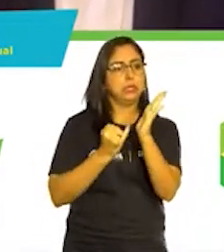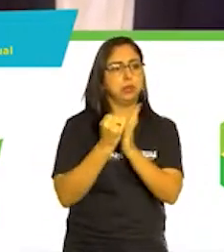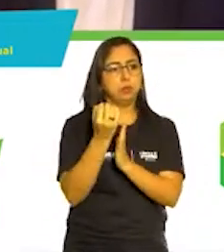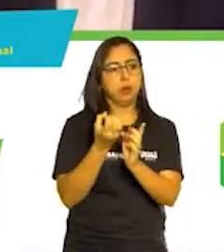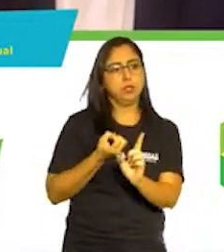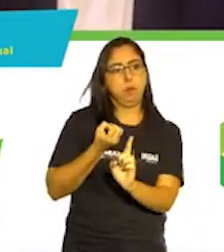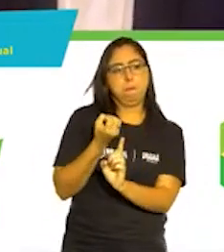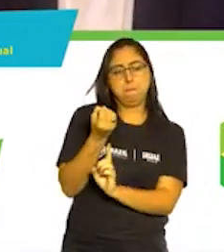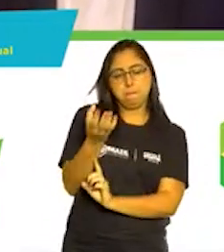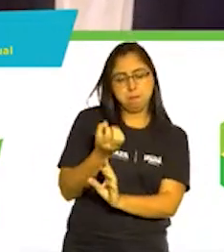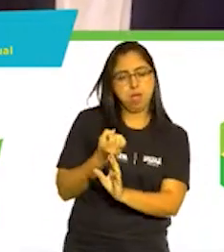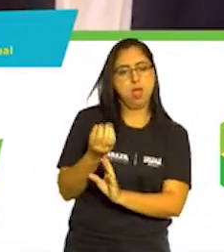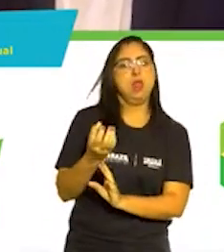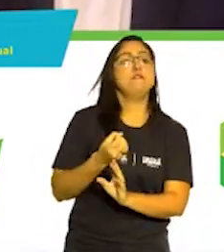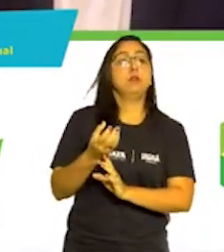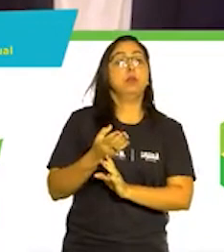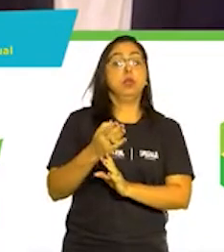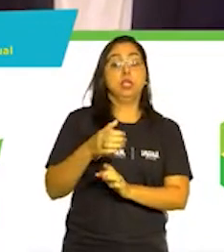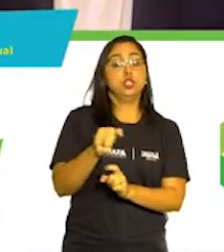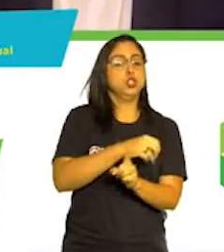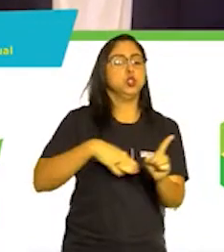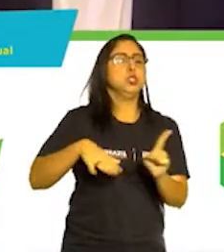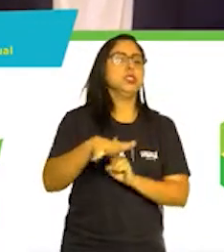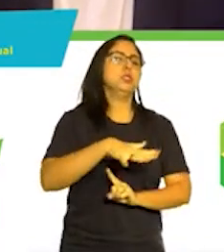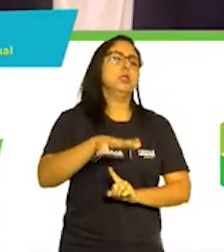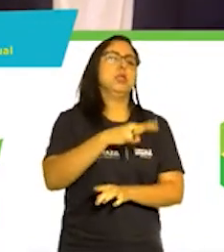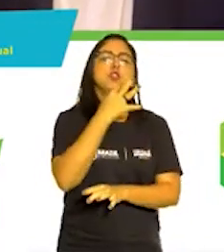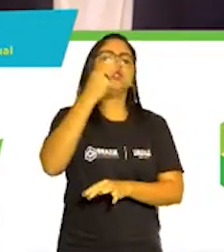vezes nem conhece, nem sabe que existe.